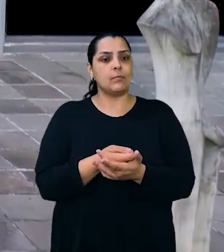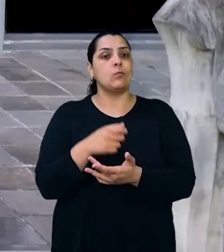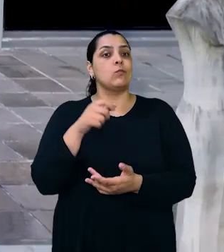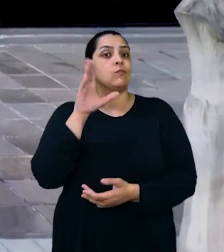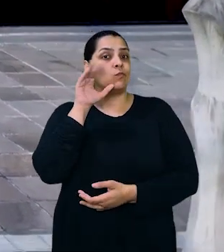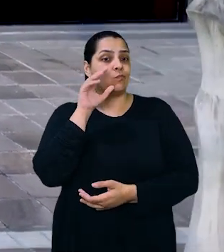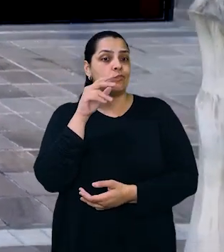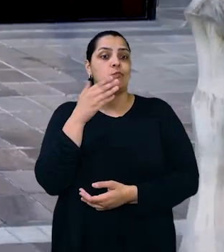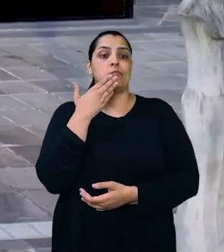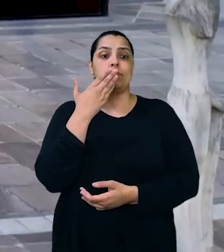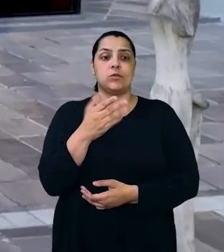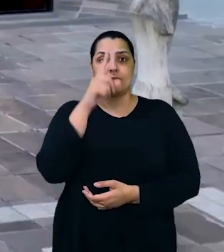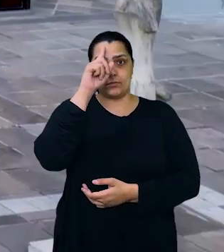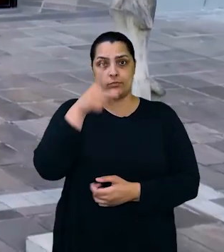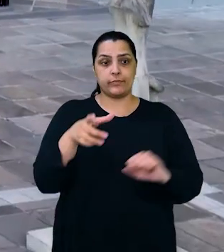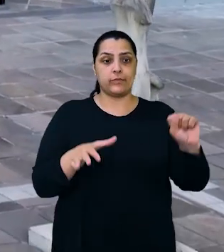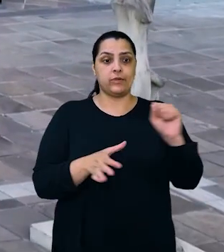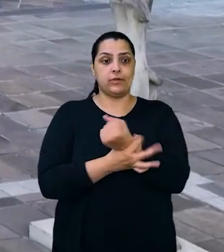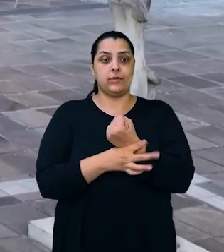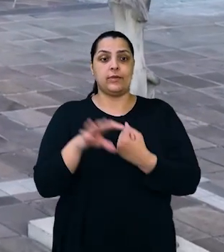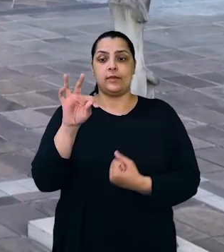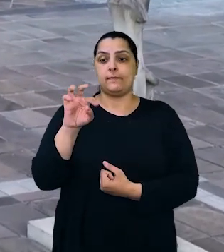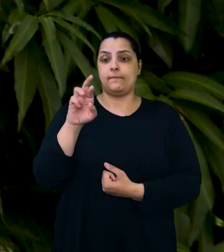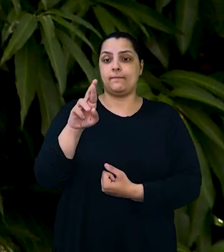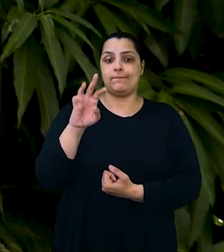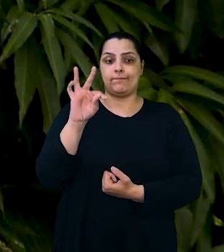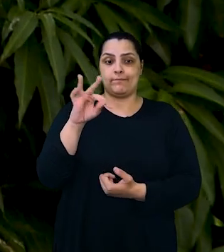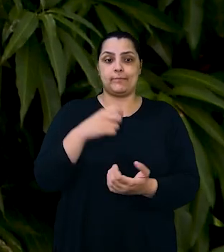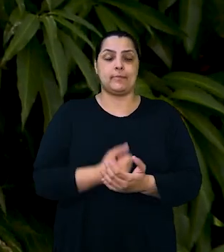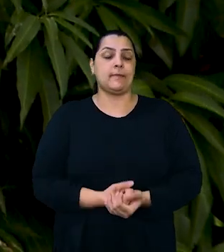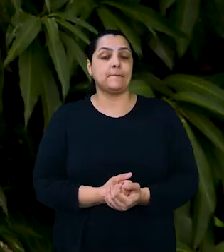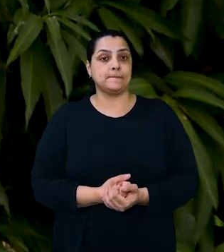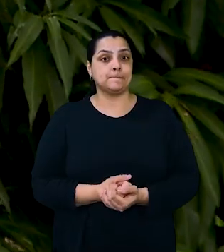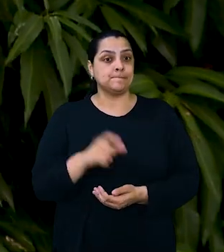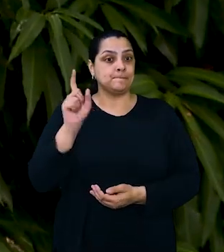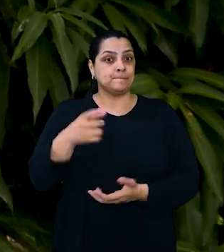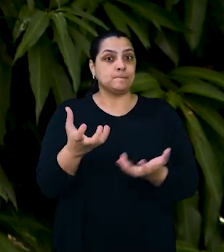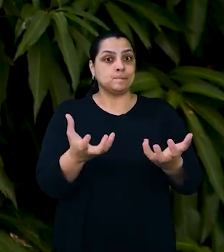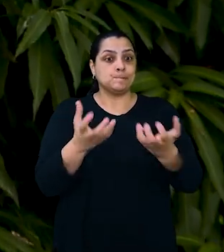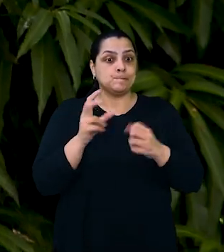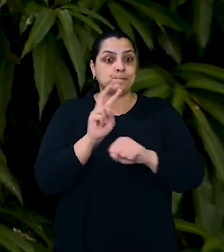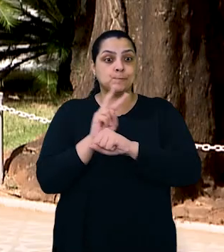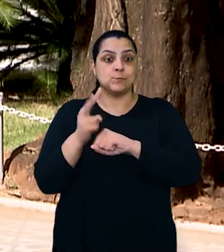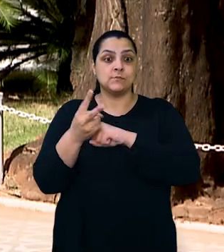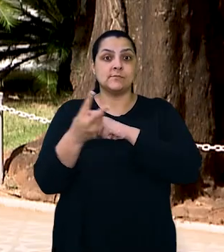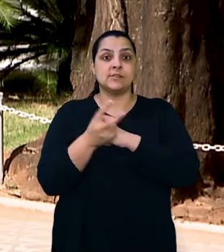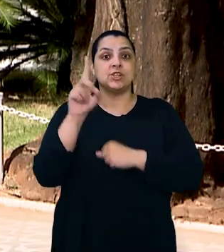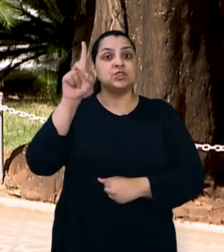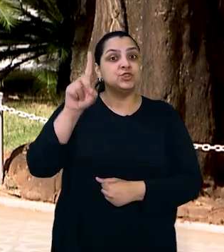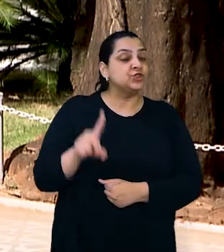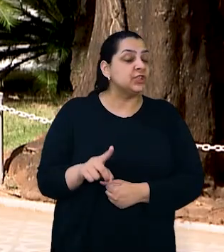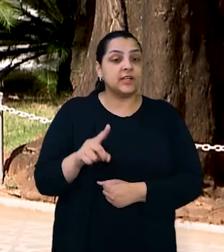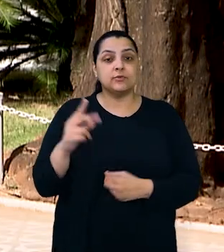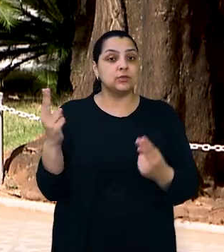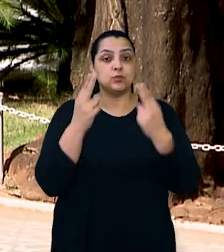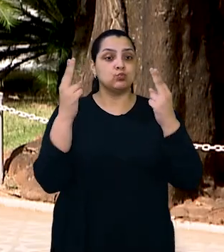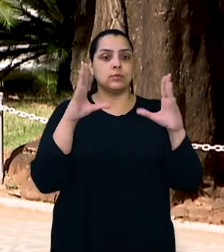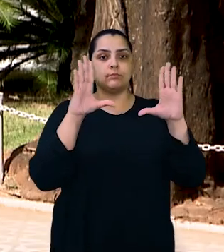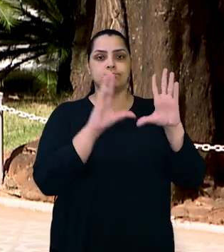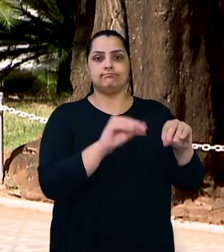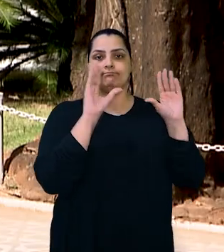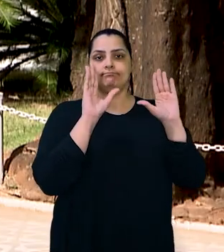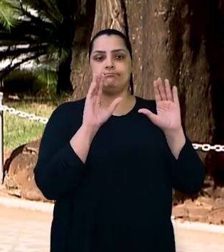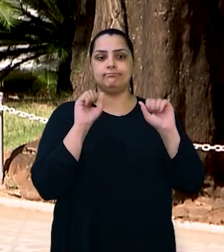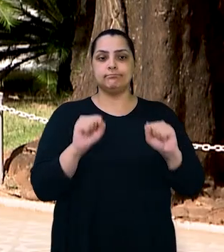trabalhadora ingressou com mandado de segurança no TRT. Essa é uma medida que busca proteger um direito incontestável, que pode